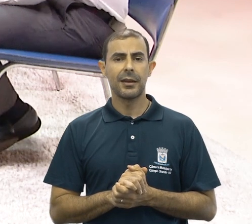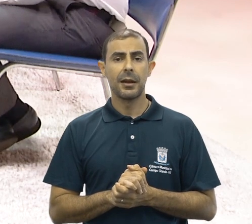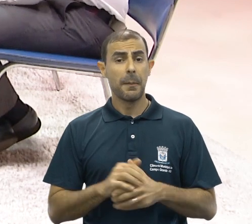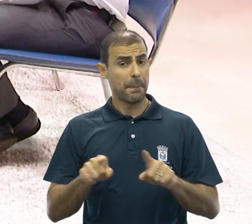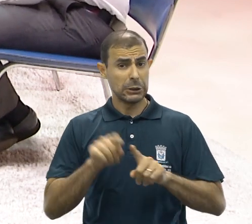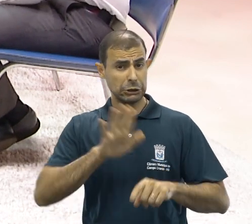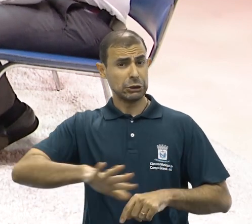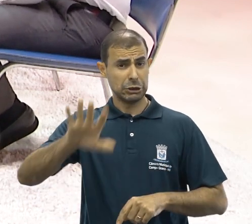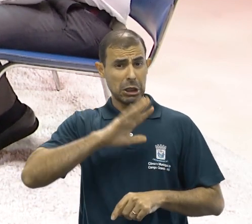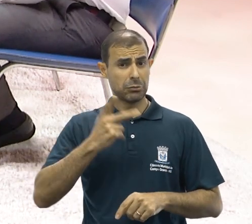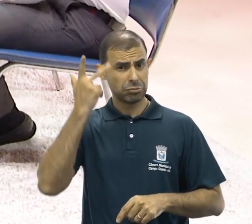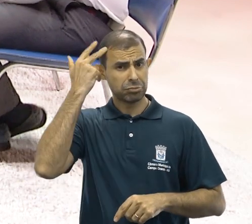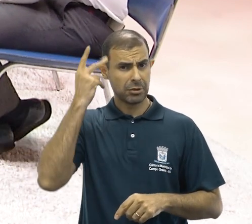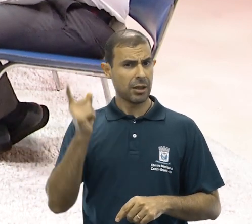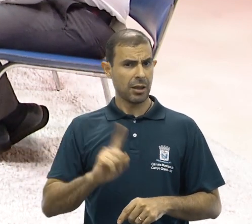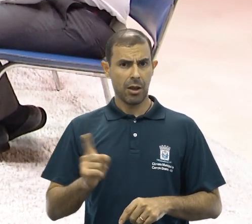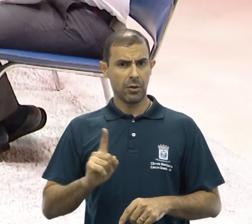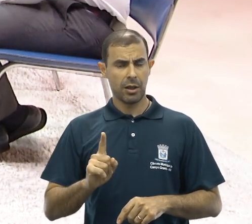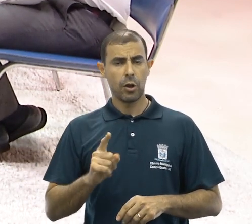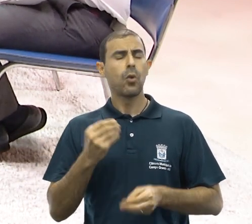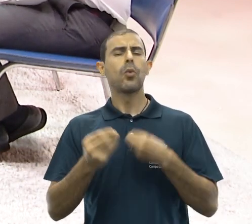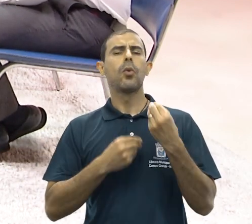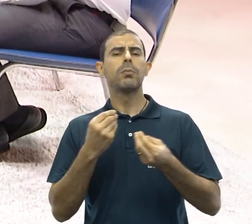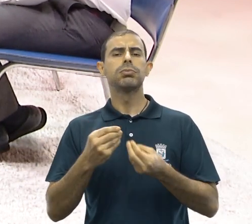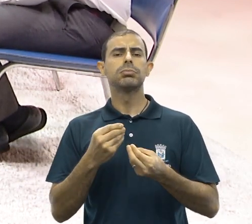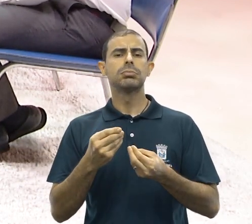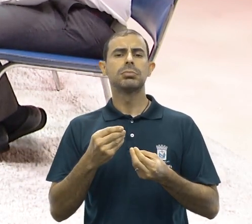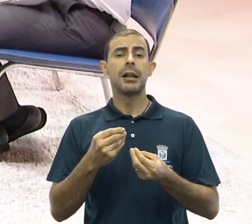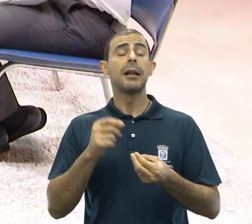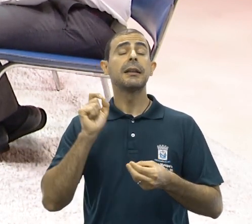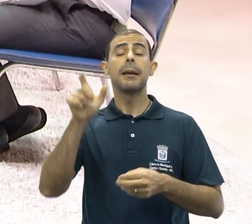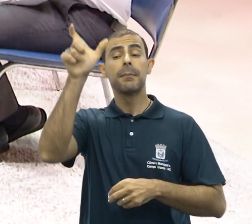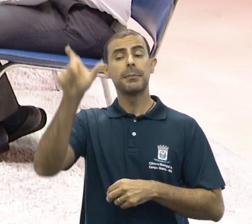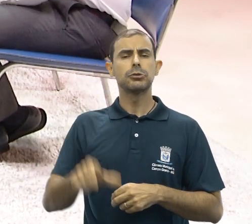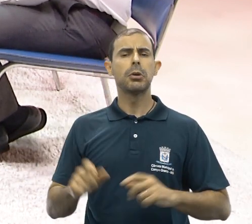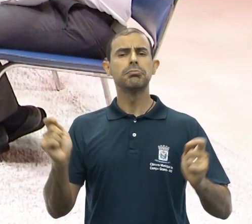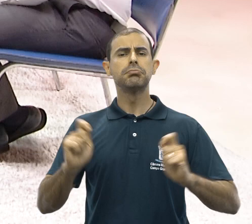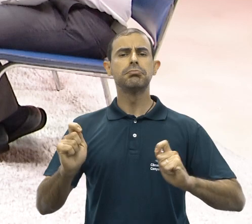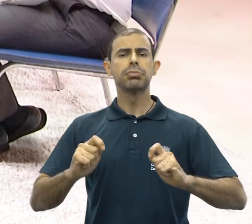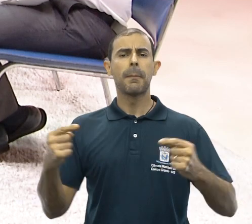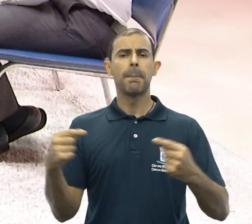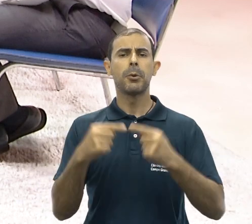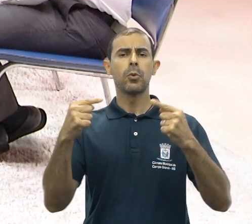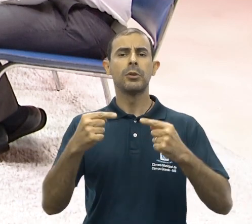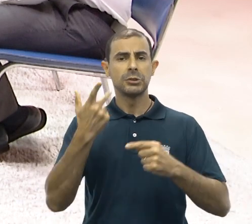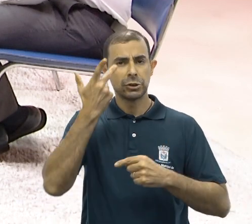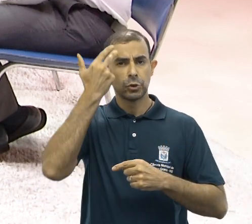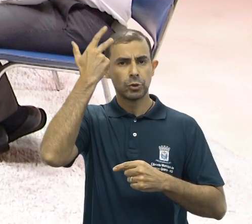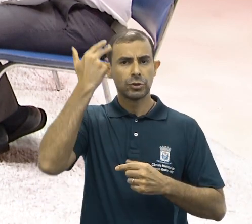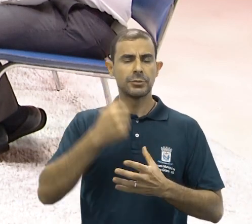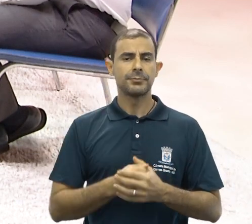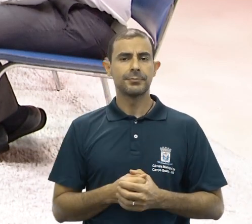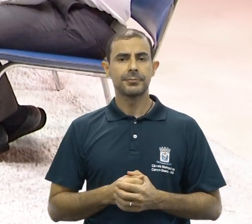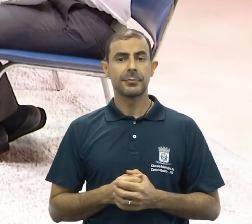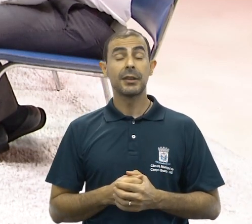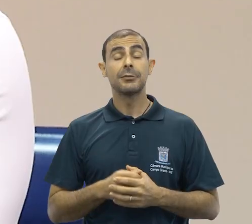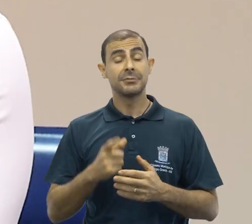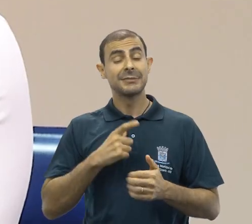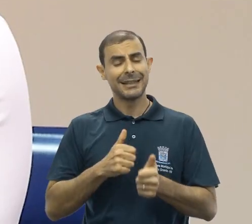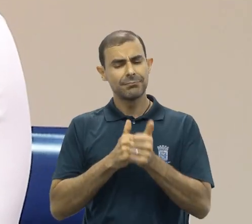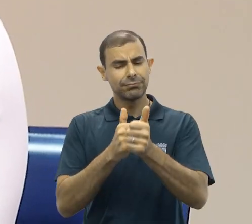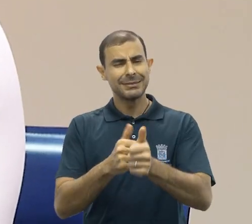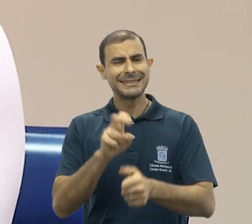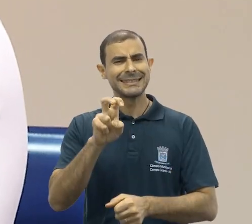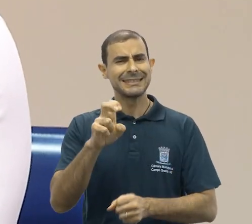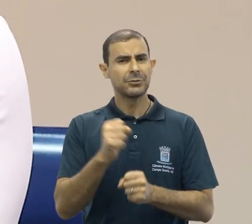tem indicação para cirurgia, né? Você estava falando sobre isso no primeiro bloco. Quem são os pacientes que são aptos para essa cirurgia? O acompanhamento de 5